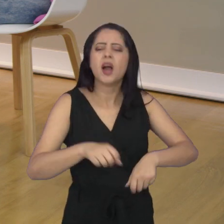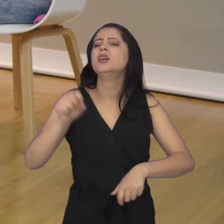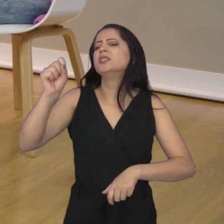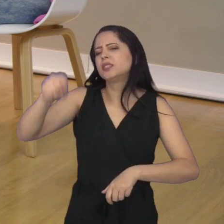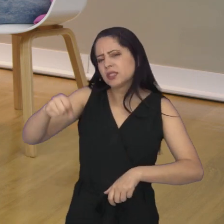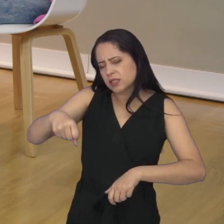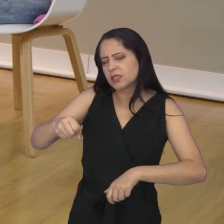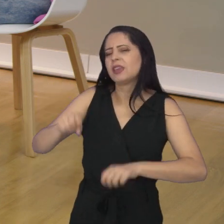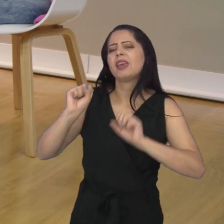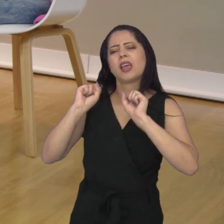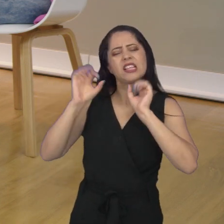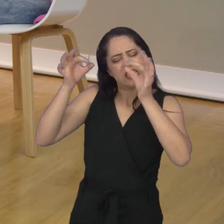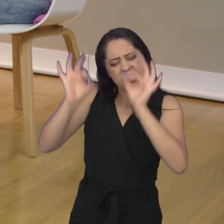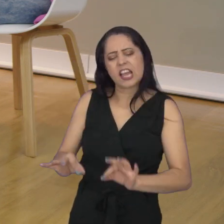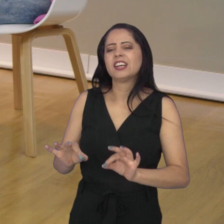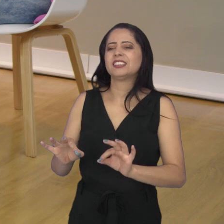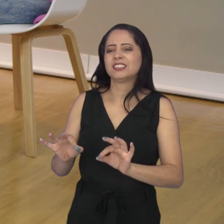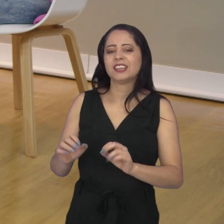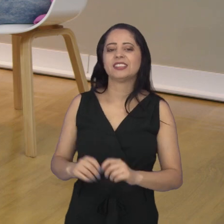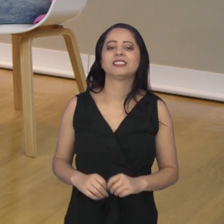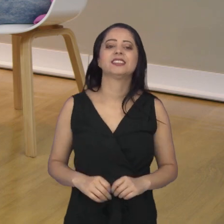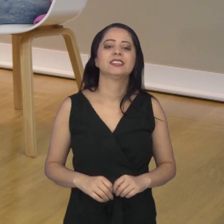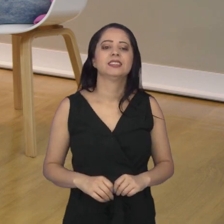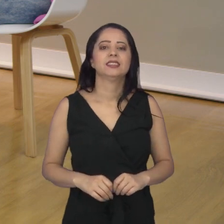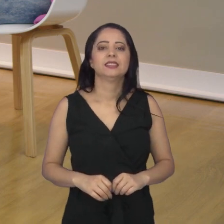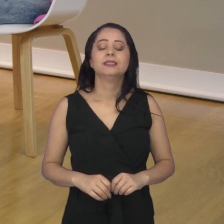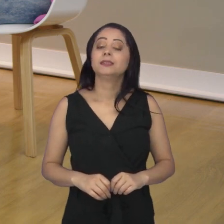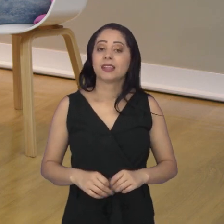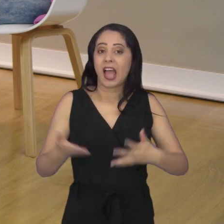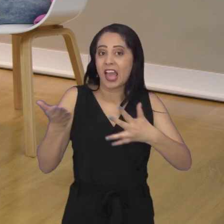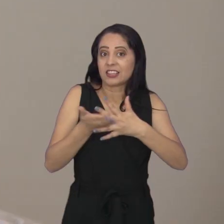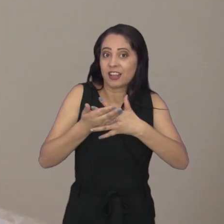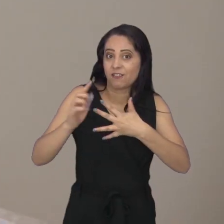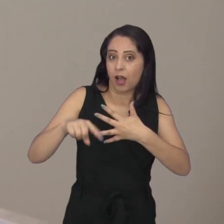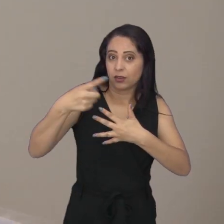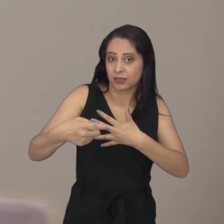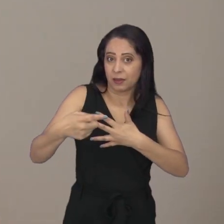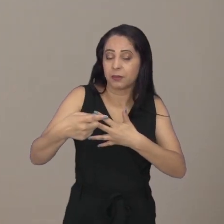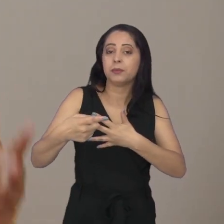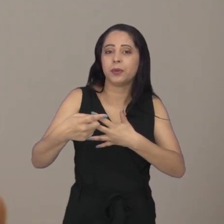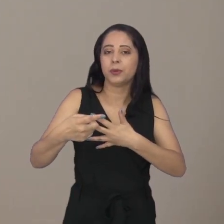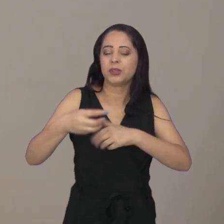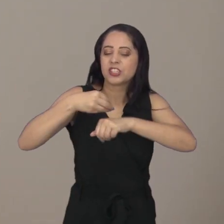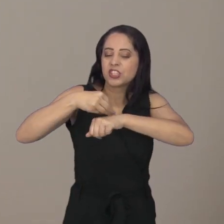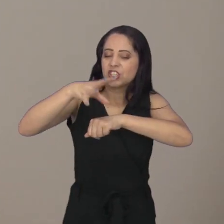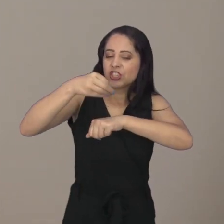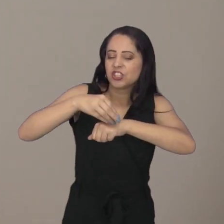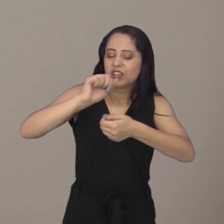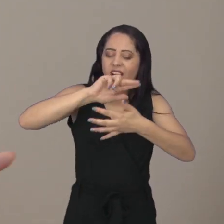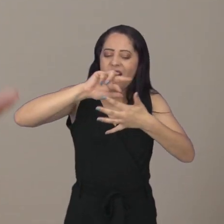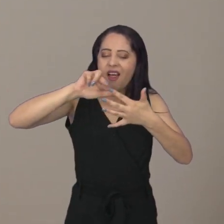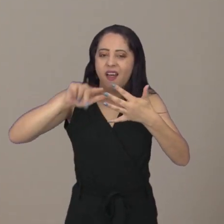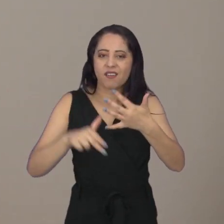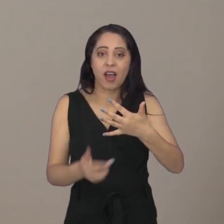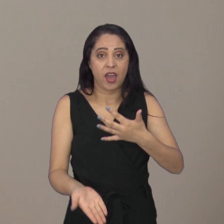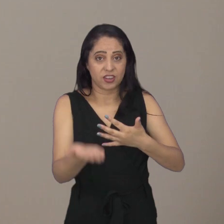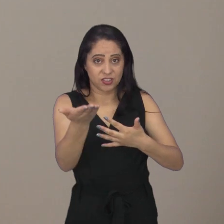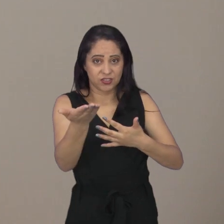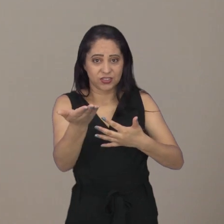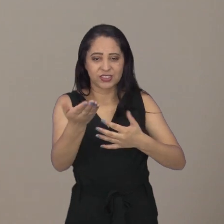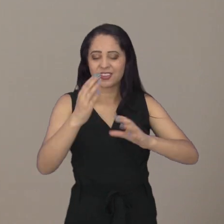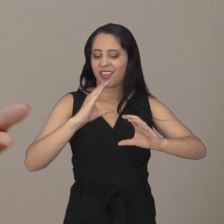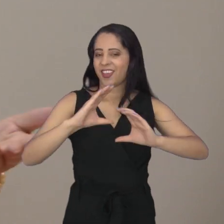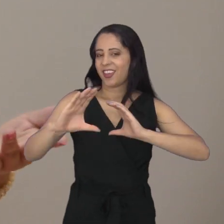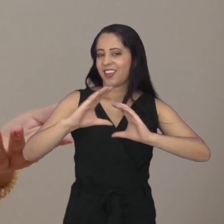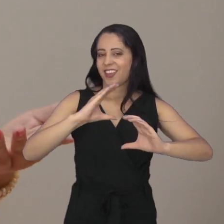Ai. comunicação é treinável. Que ótimo, isso é muito bom. Bom, e daqui a pouquinho, depois do intervalo, a gente volta com outras dicas para que você aí em